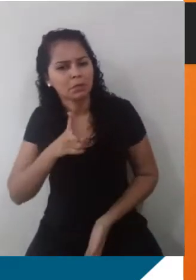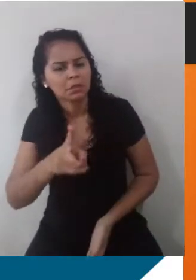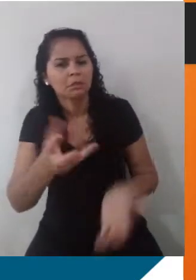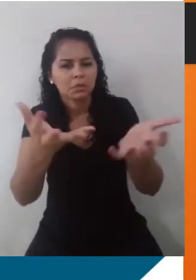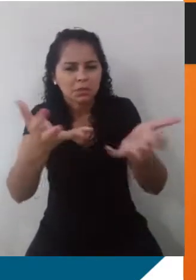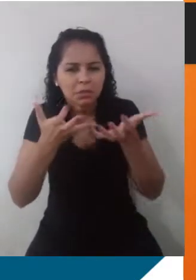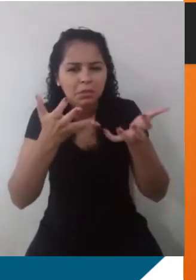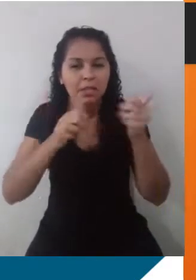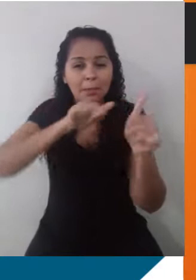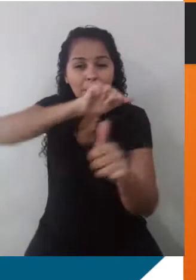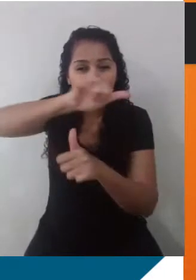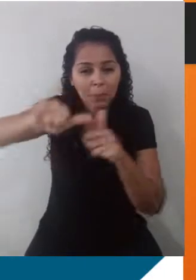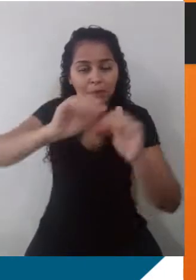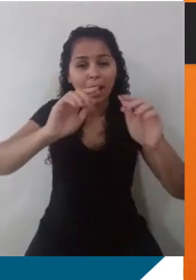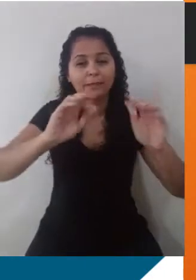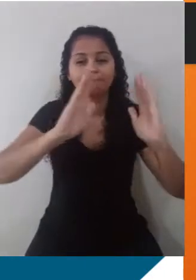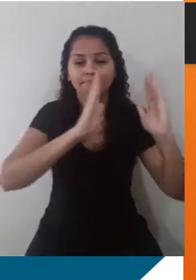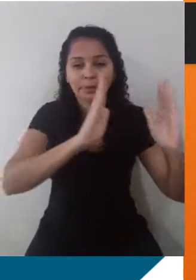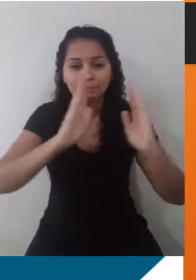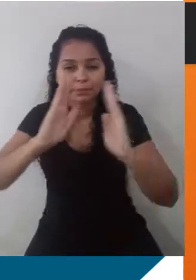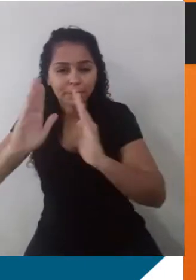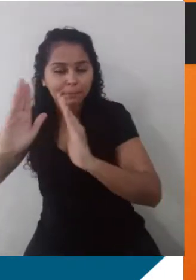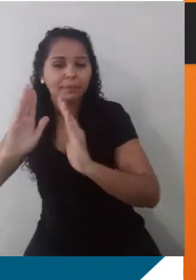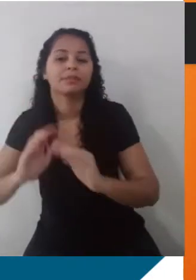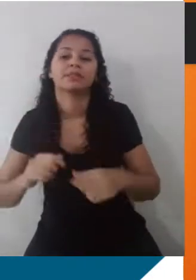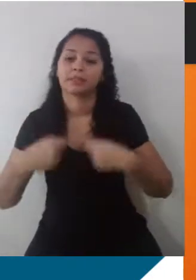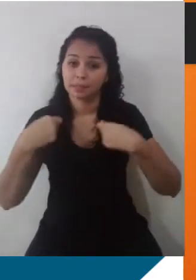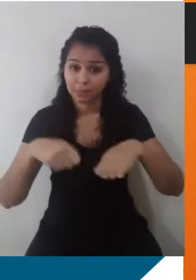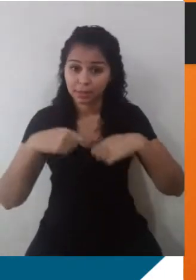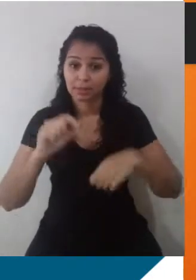quiser trocar a ordem preferencial das operações, você